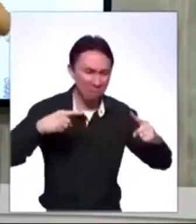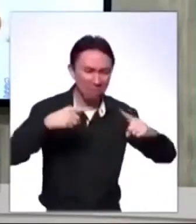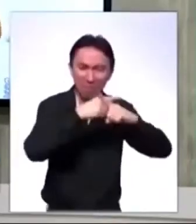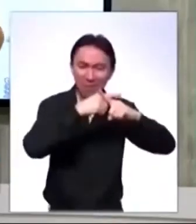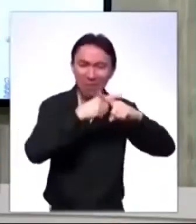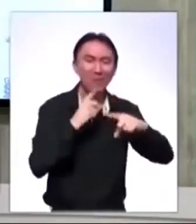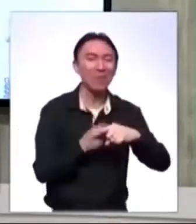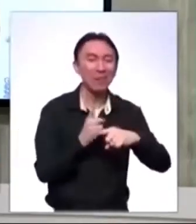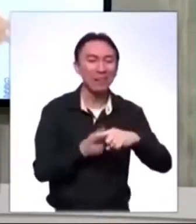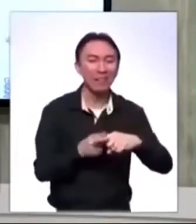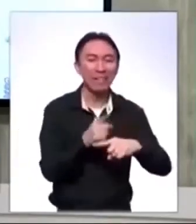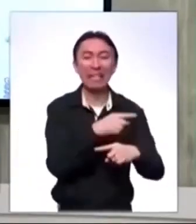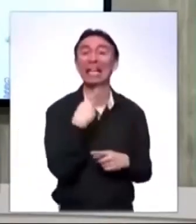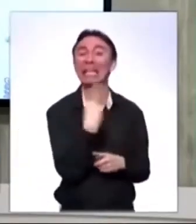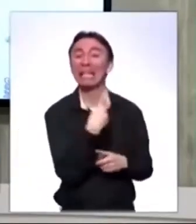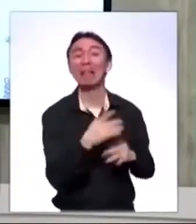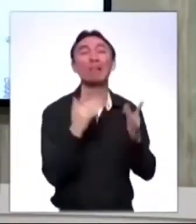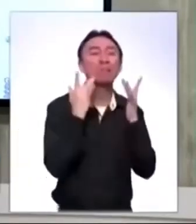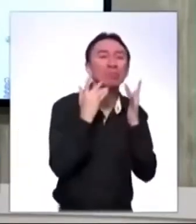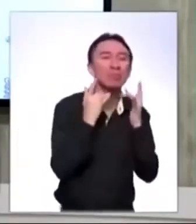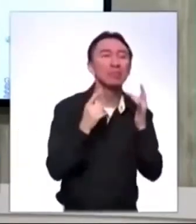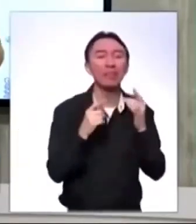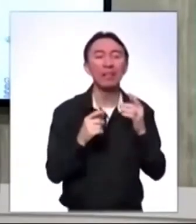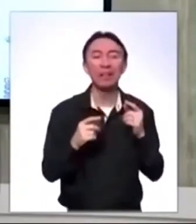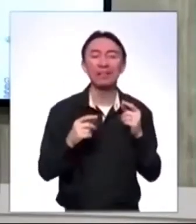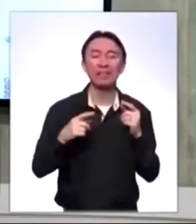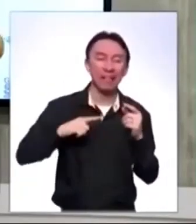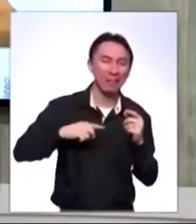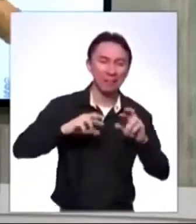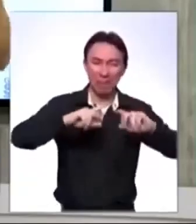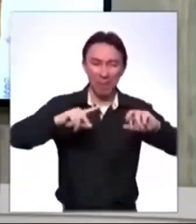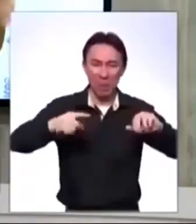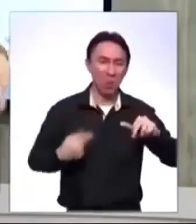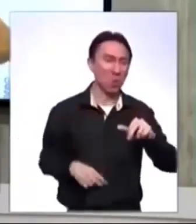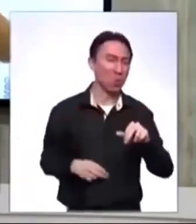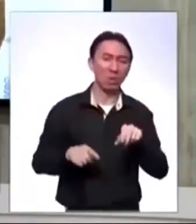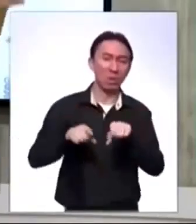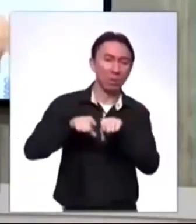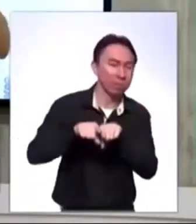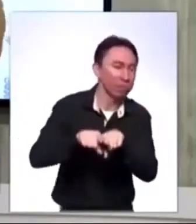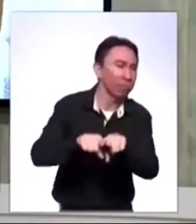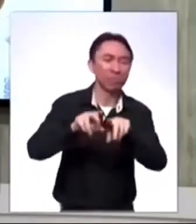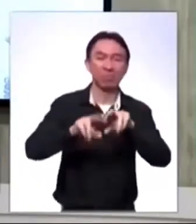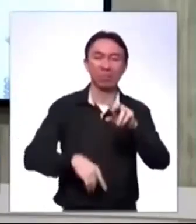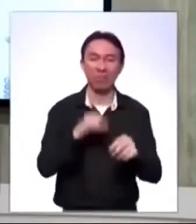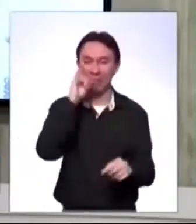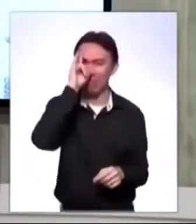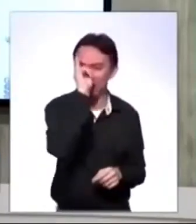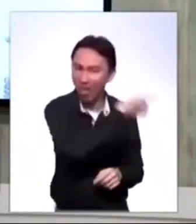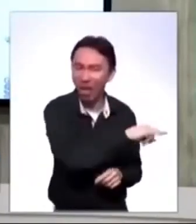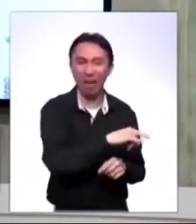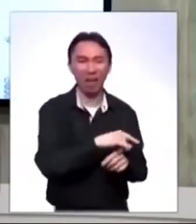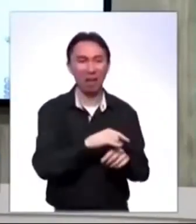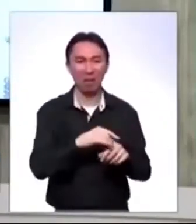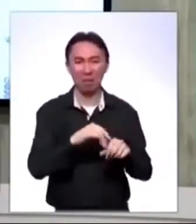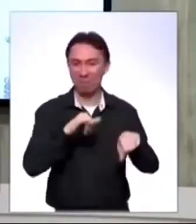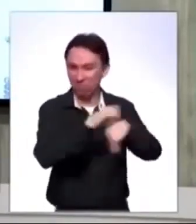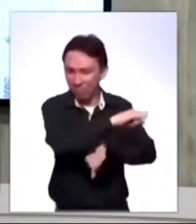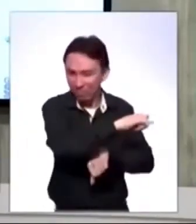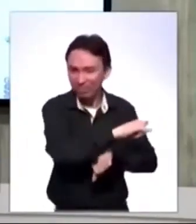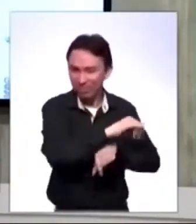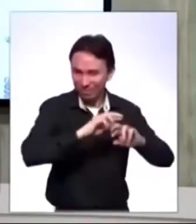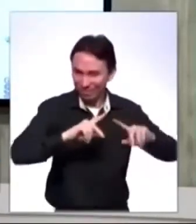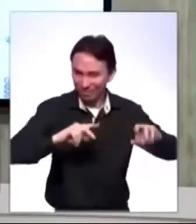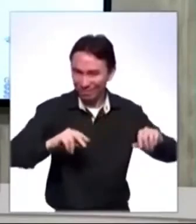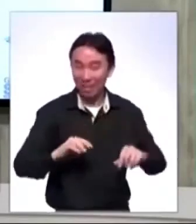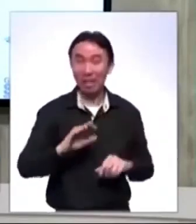têm situações meio escabrosas, assim, ligadas à sexualidade. Traição, adultério, coisas assim, né? Mas ele tem um